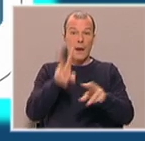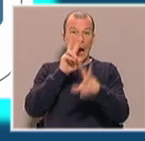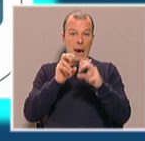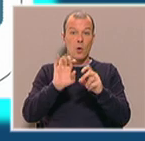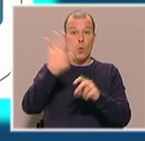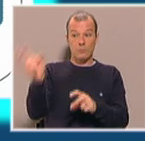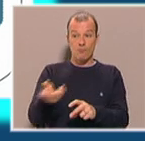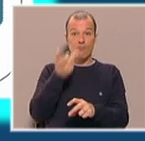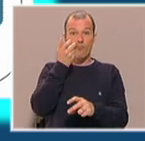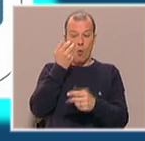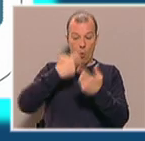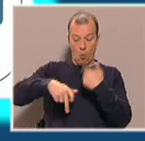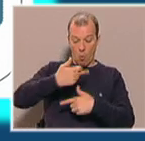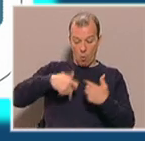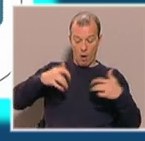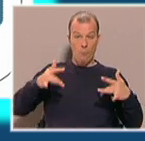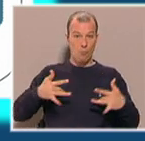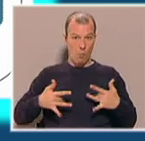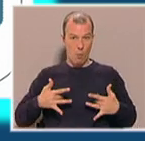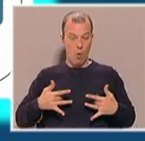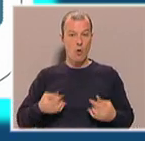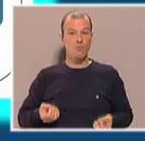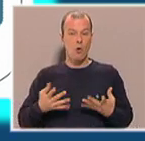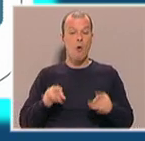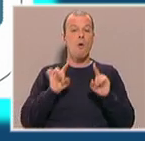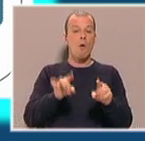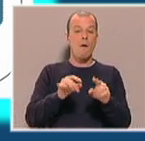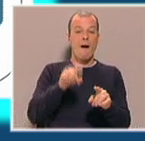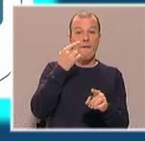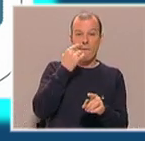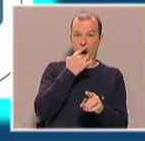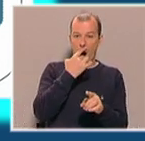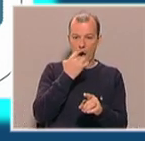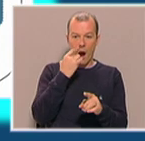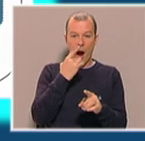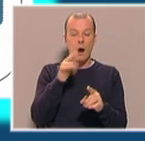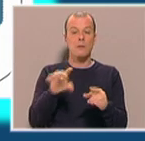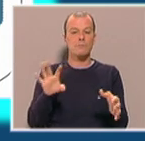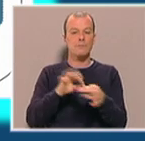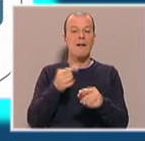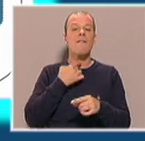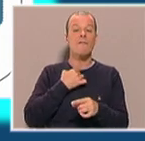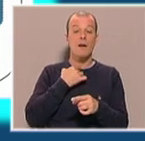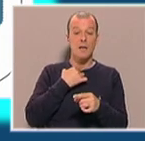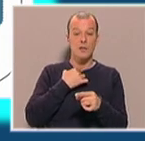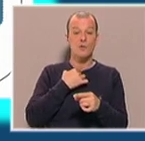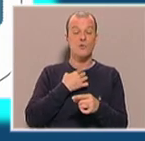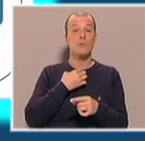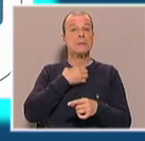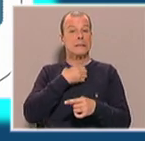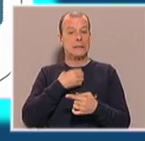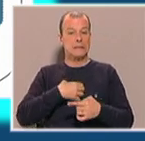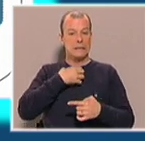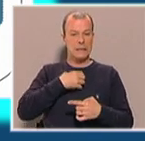desde que entra nas fossas nasais até que chega depois aos pulmões. Temos então as fossas nasais, que liga à faringe, depois